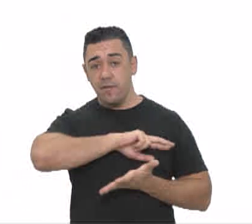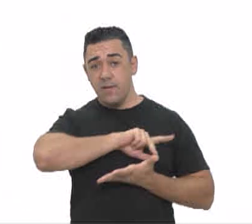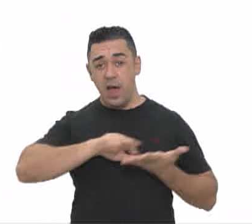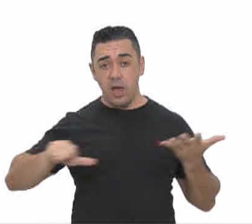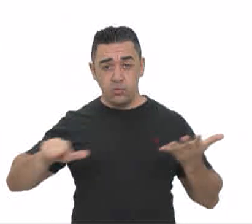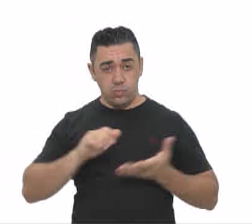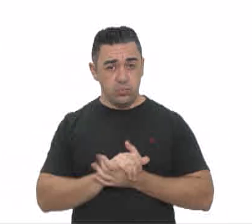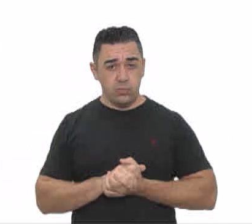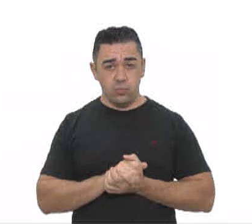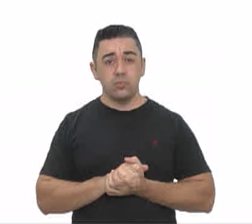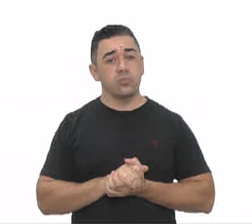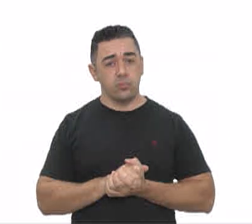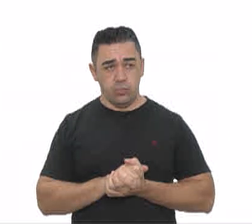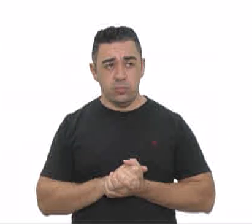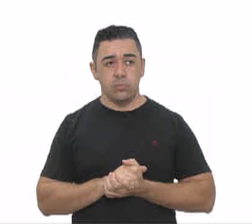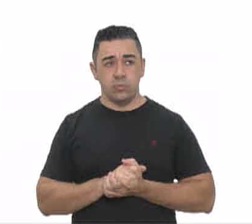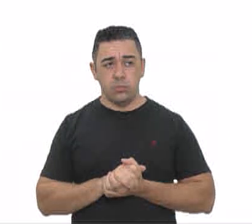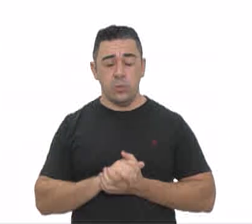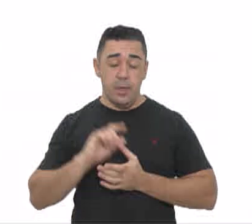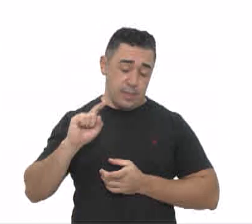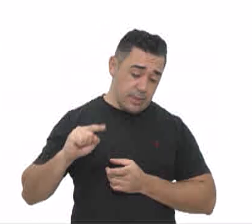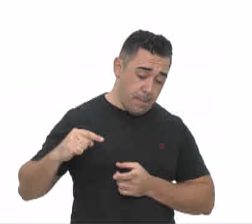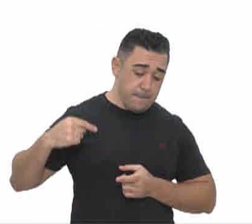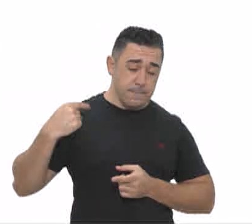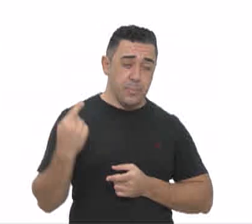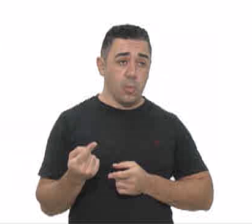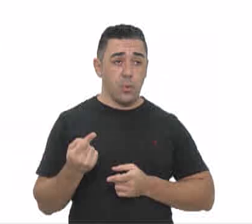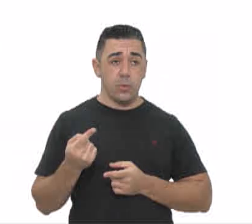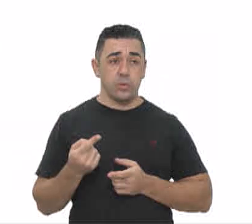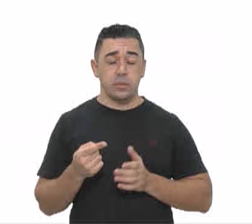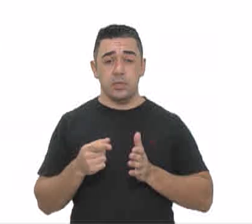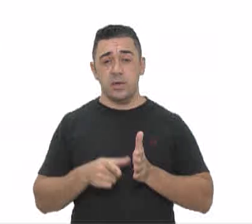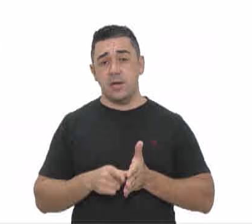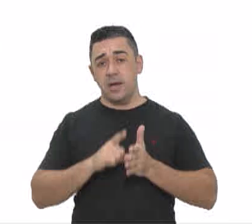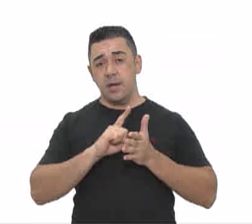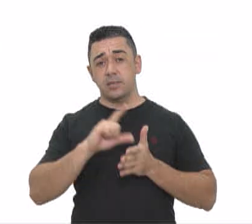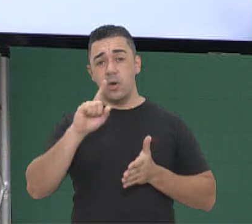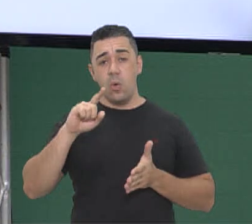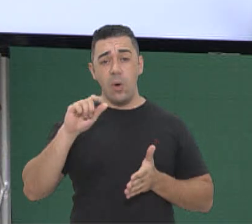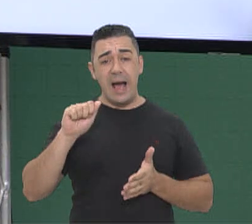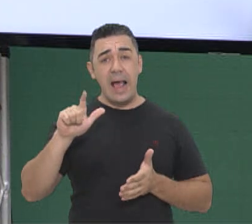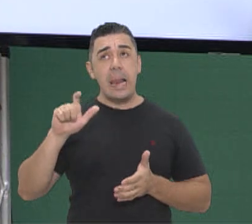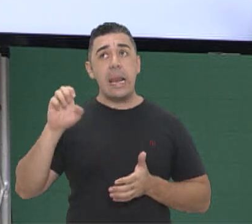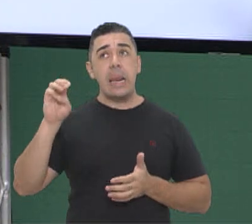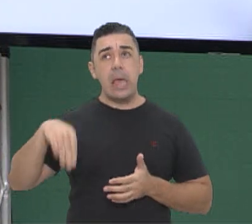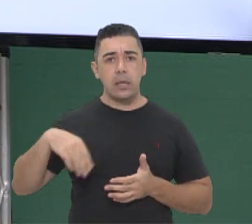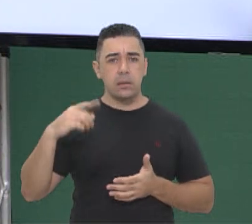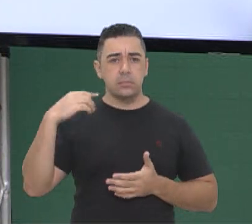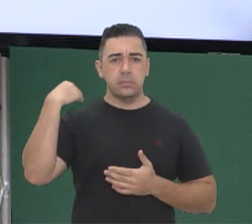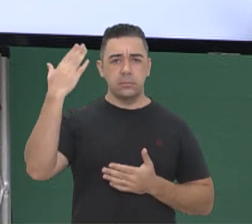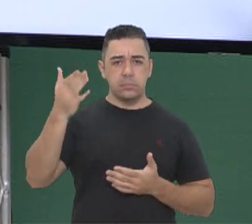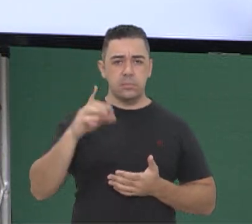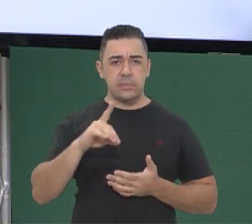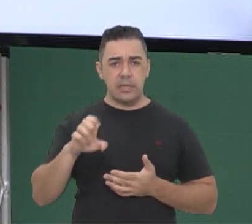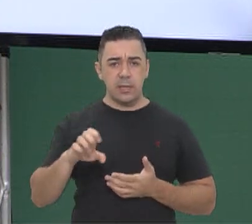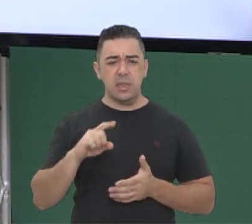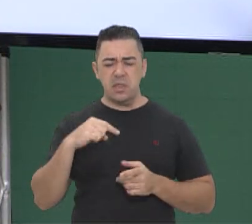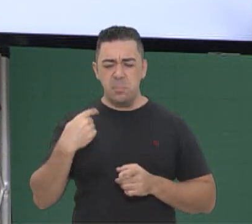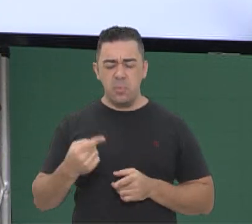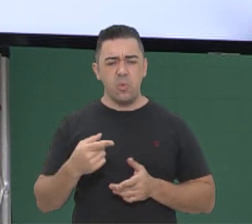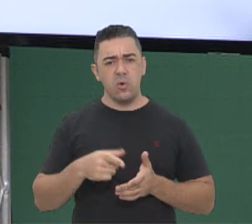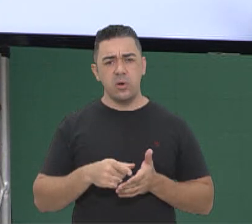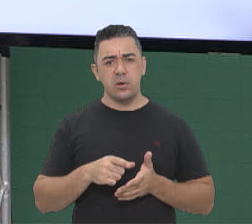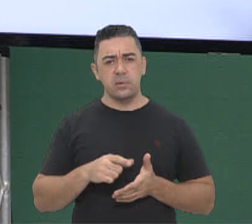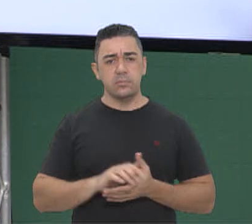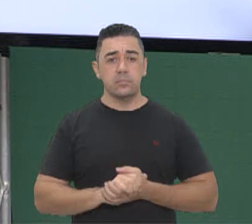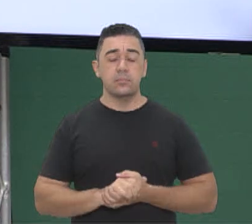coisa. Pode ser depois de, además de, além de. Então, depois, detrás,